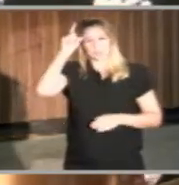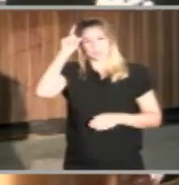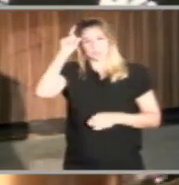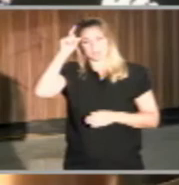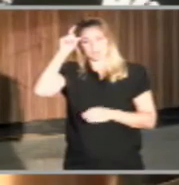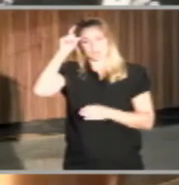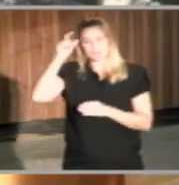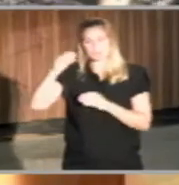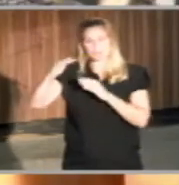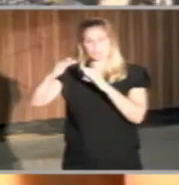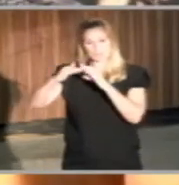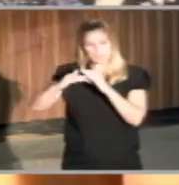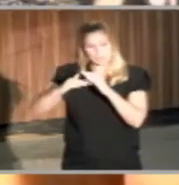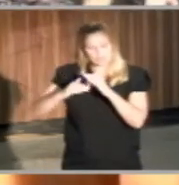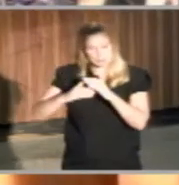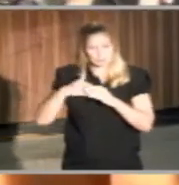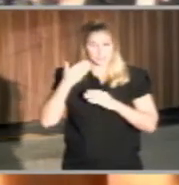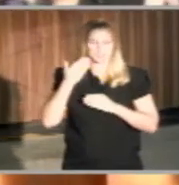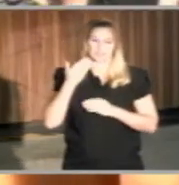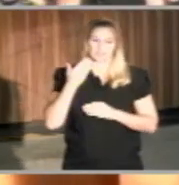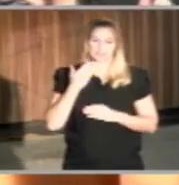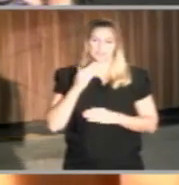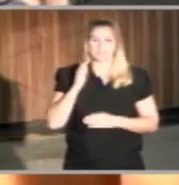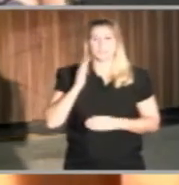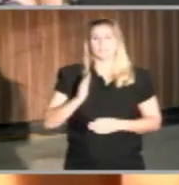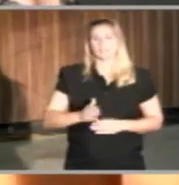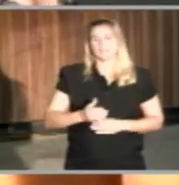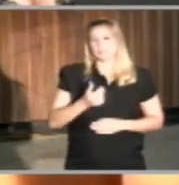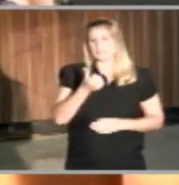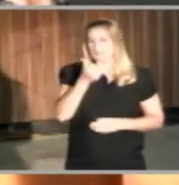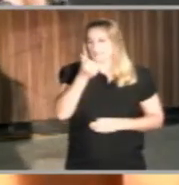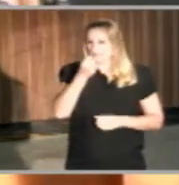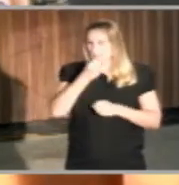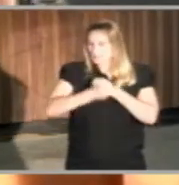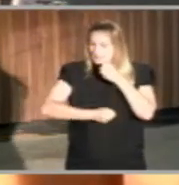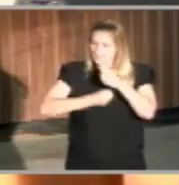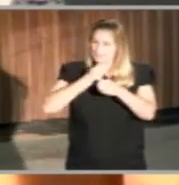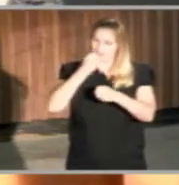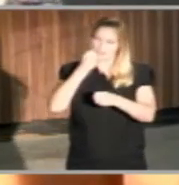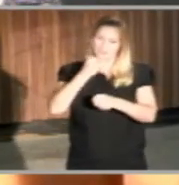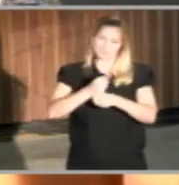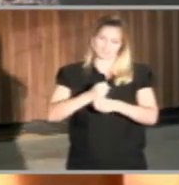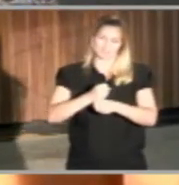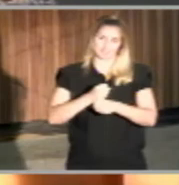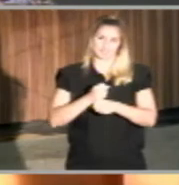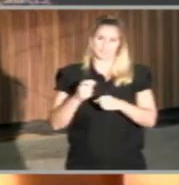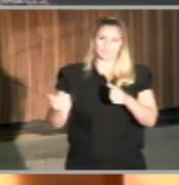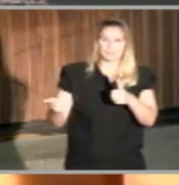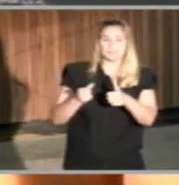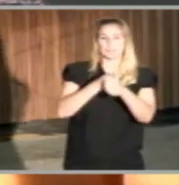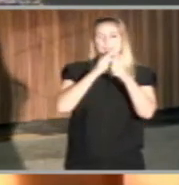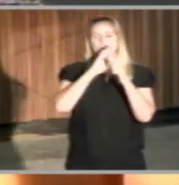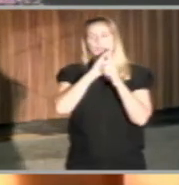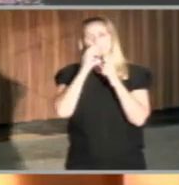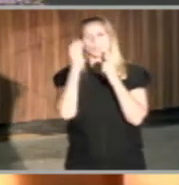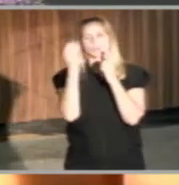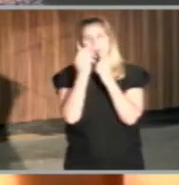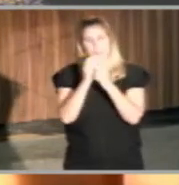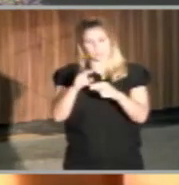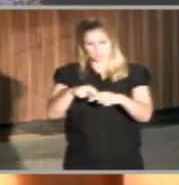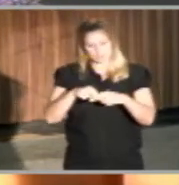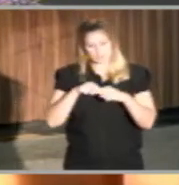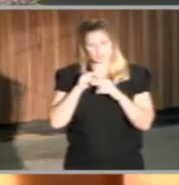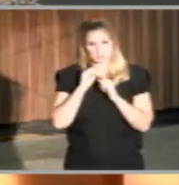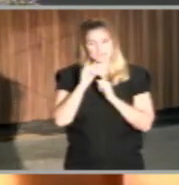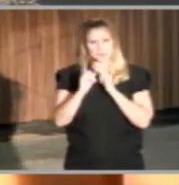que foi ao ar o primeiro culto pela internet, em abril de 2006. E quantas vidas têm